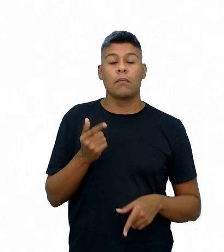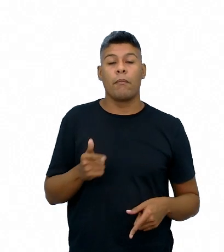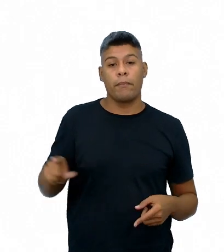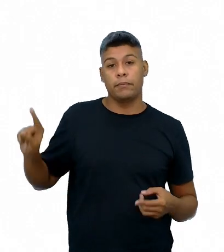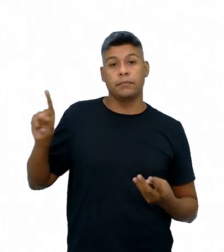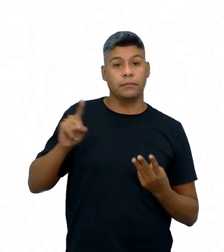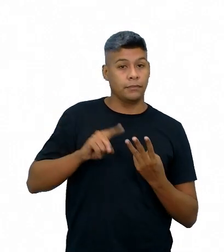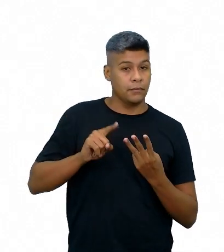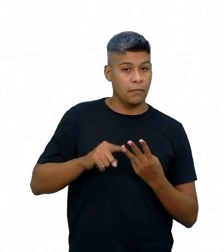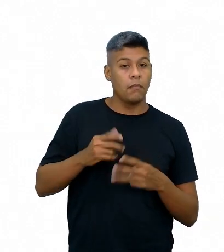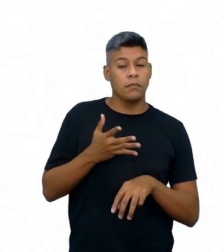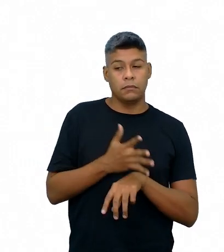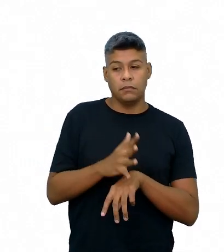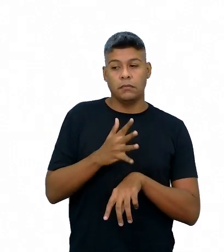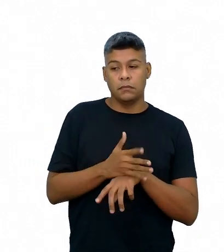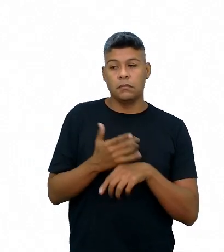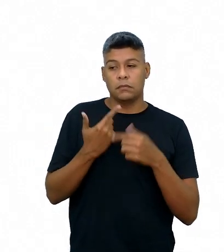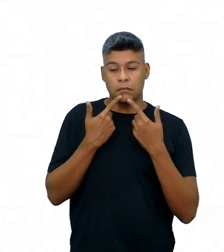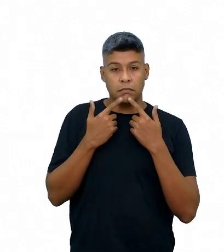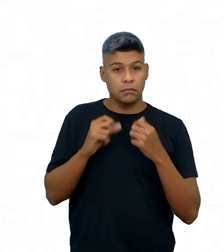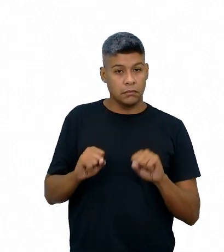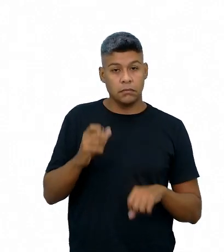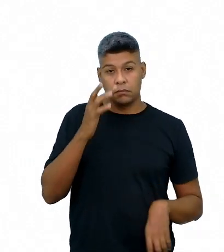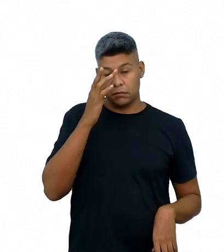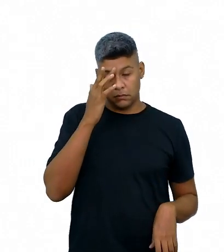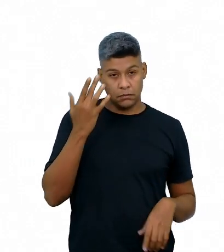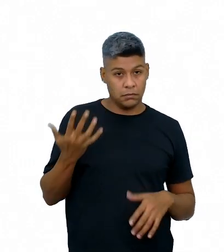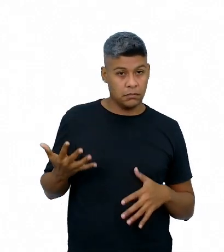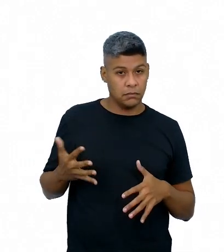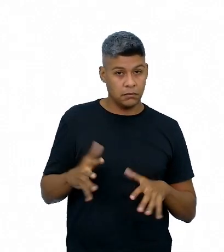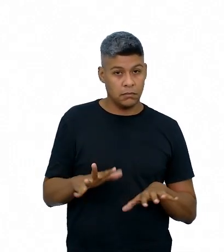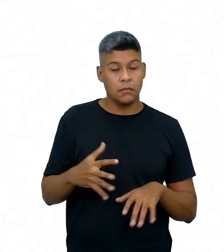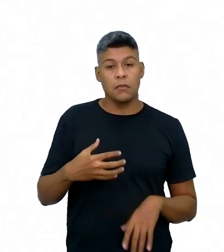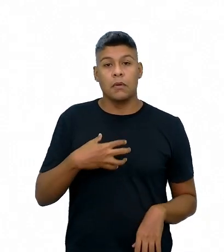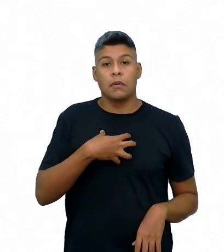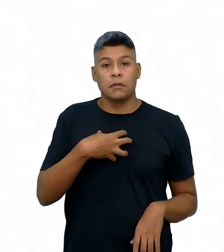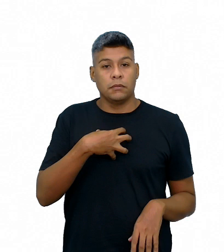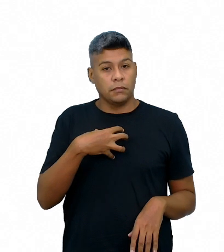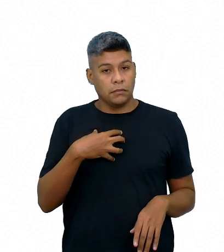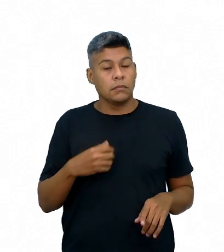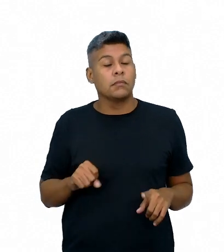item, práticas de linguagem, sujeitos inseridos em contextos